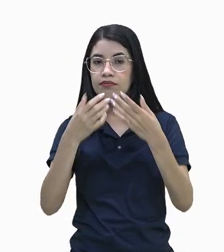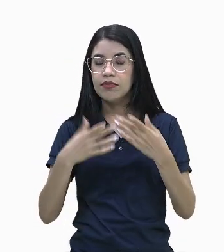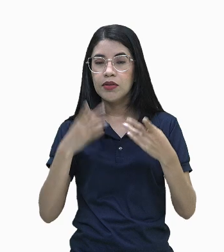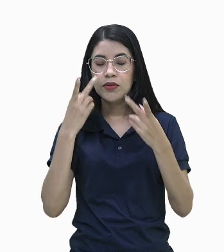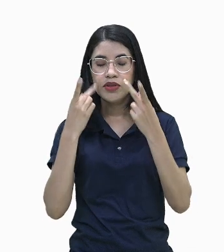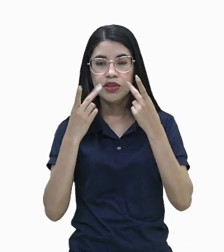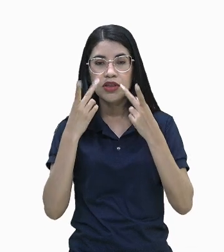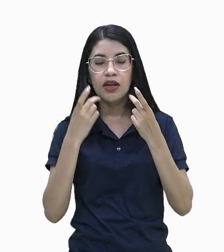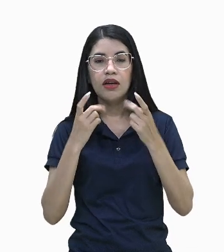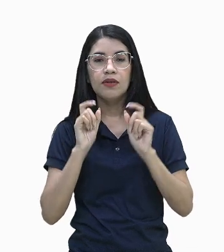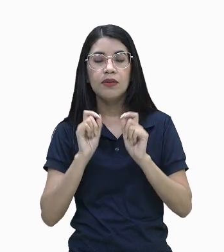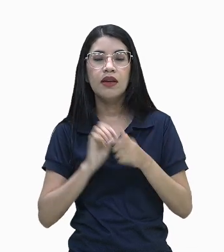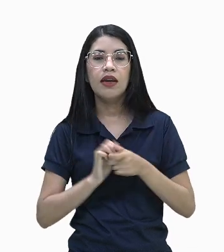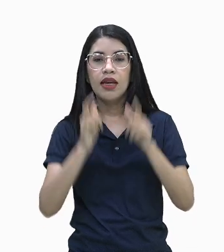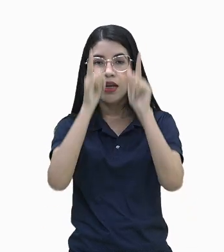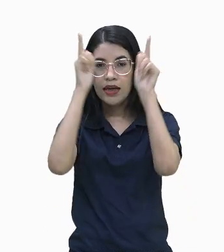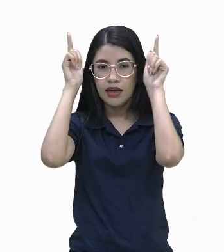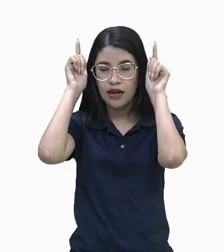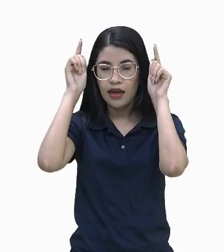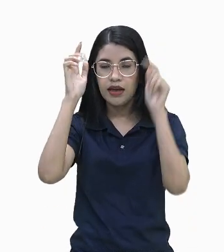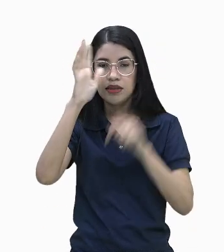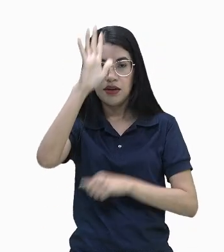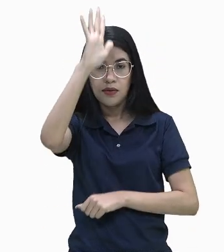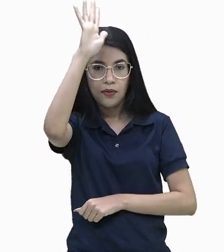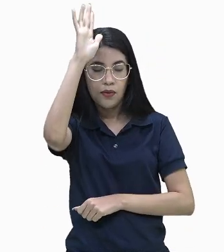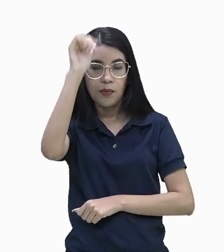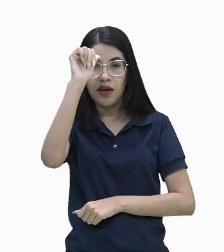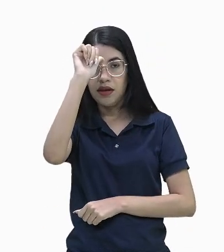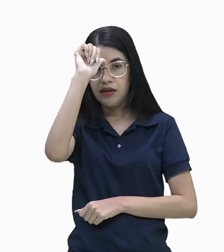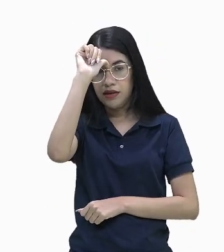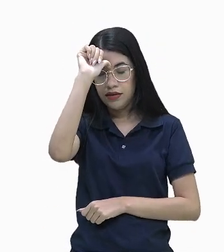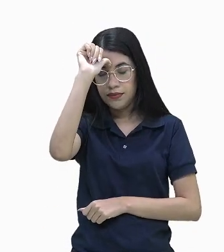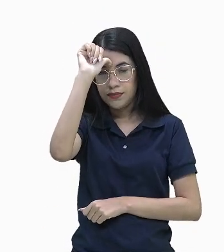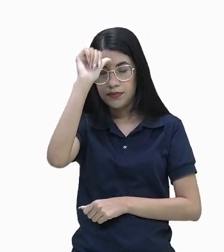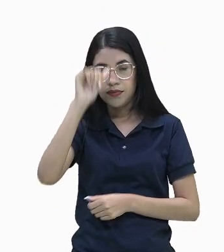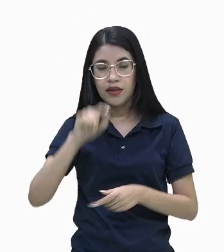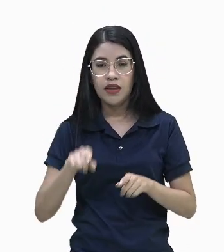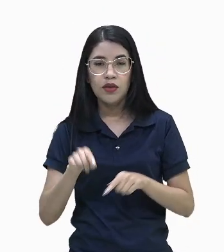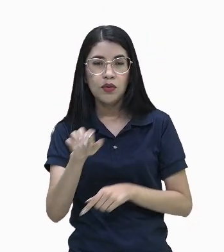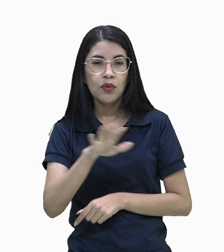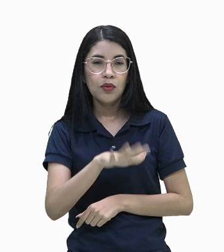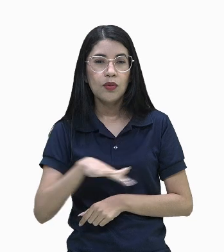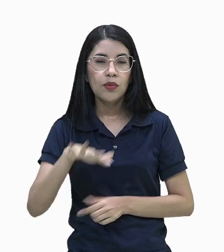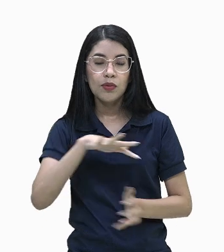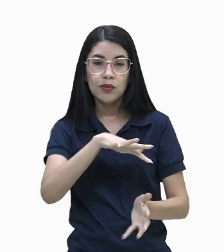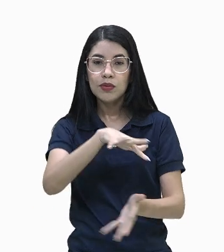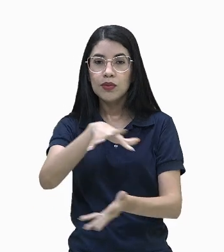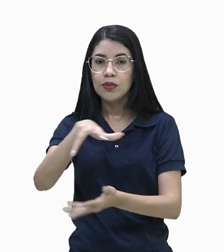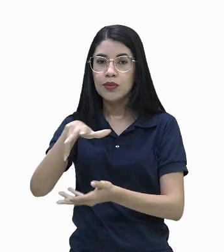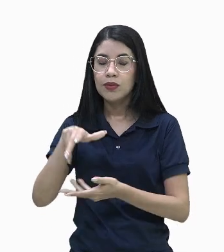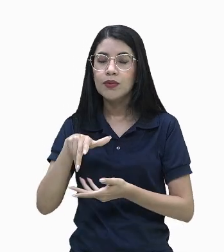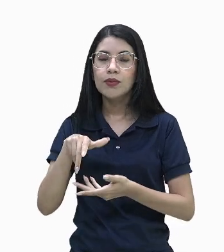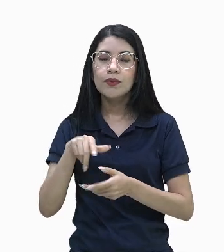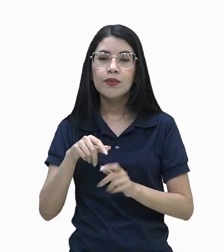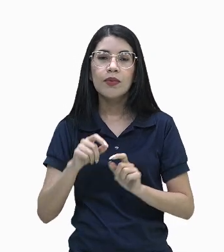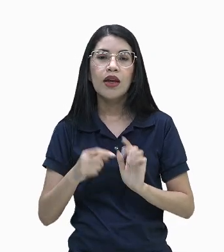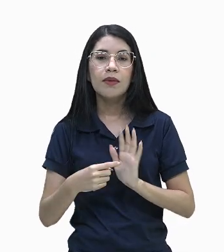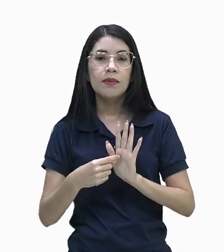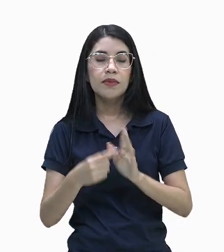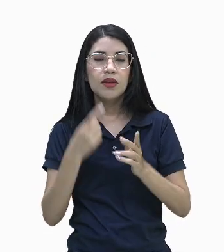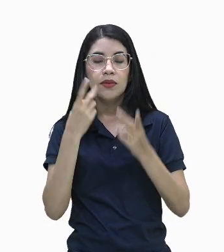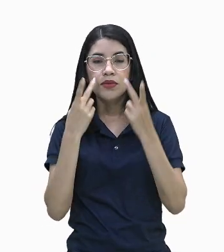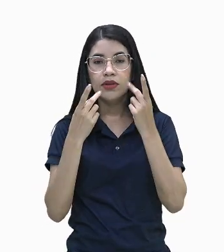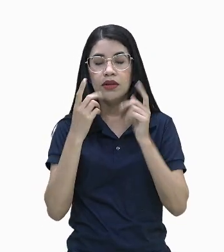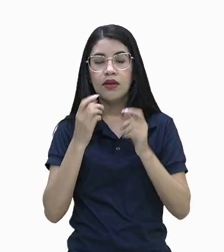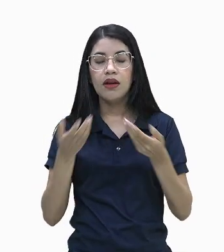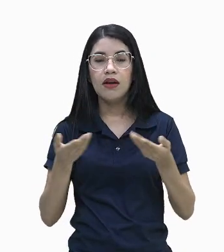enquanto Grécia, Roma, Índia, um teatro mundial enquanto cênico, né? Nós vamos